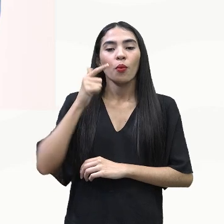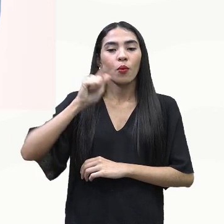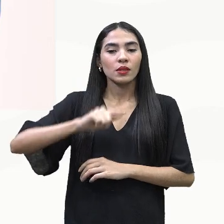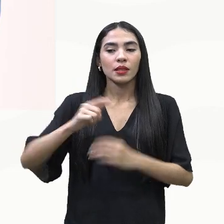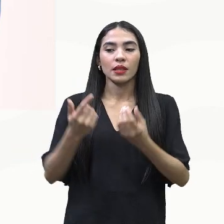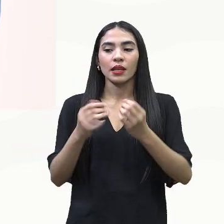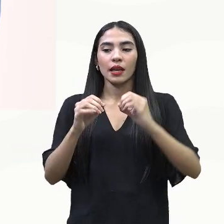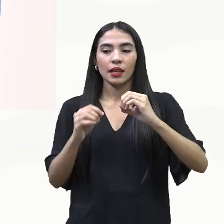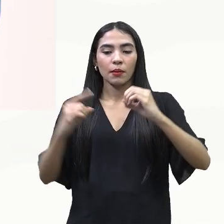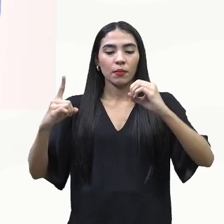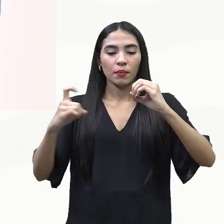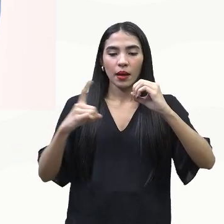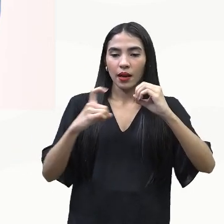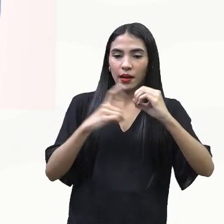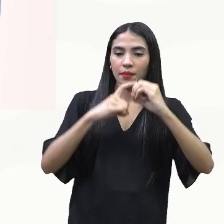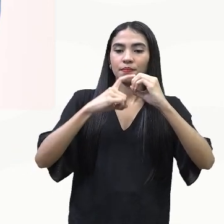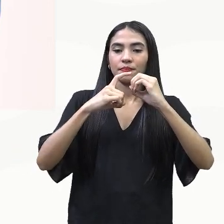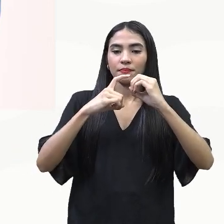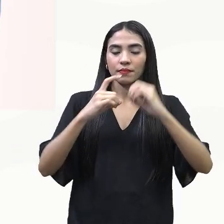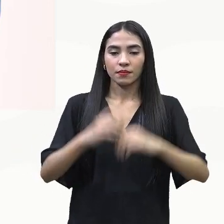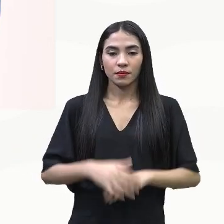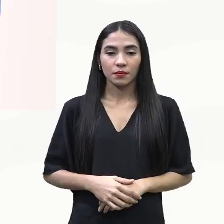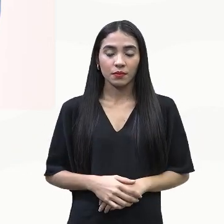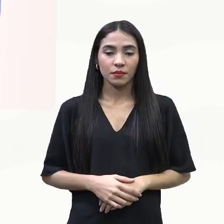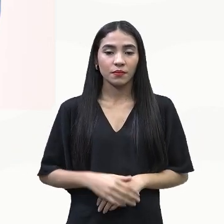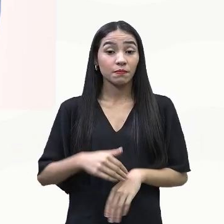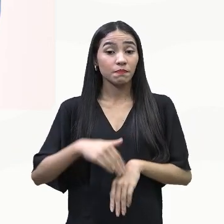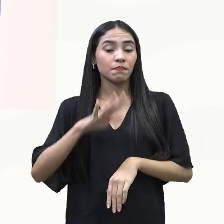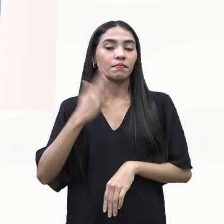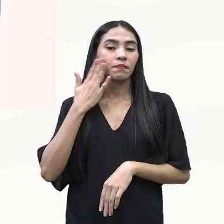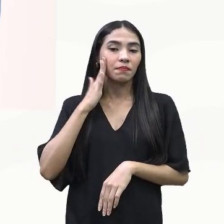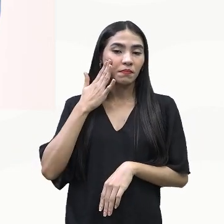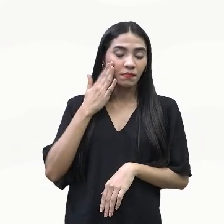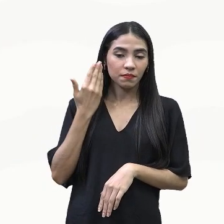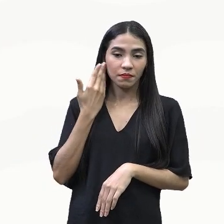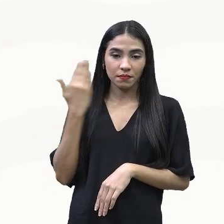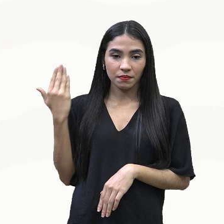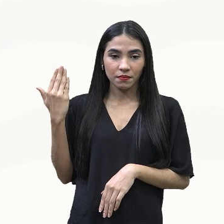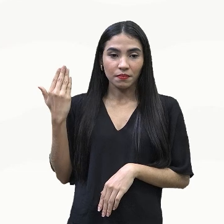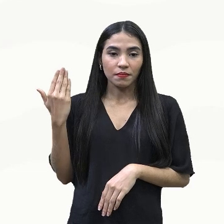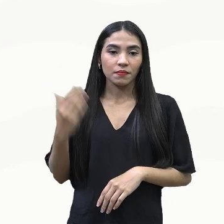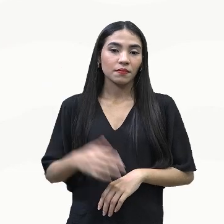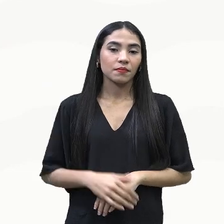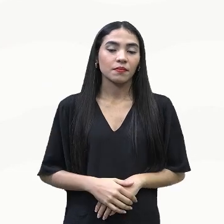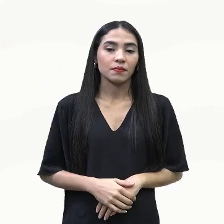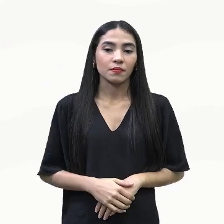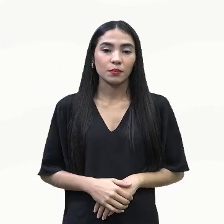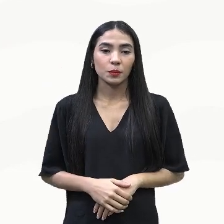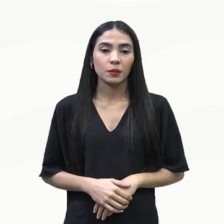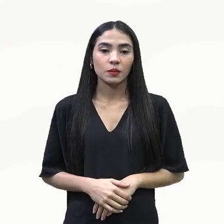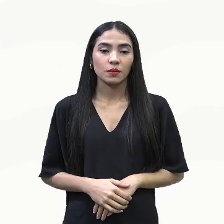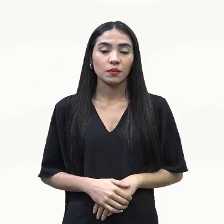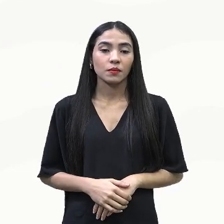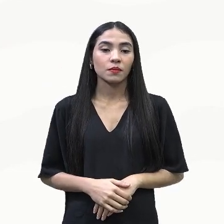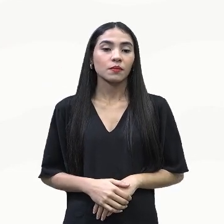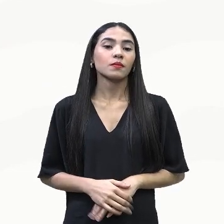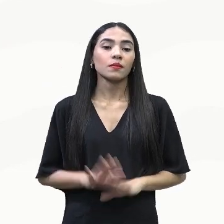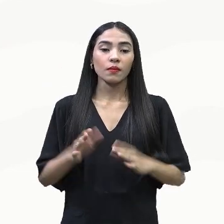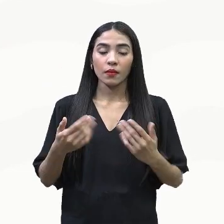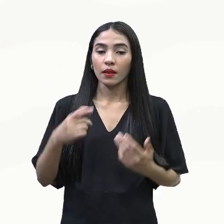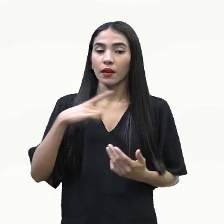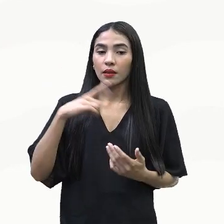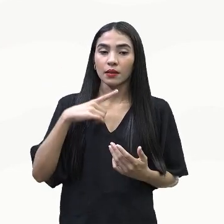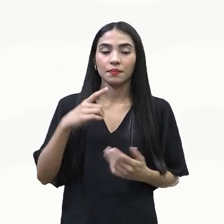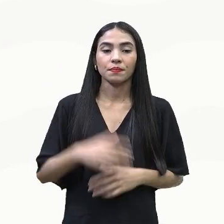fertilizar na junção dos dois, né? Vamos entender um pouco mais sobre os órgãos do sistema reprodutor feminino. Aí nós